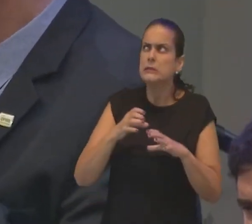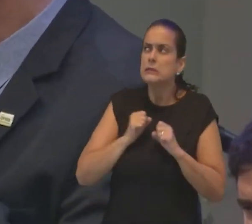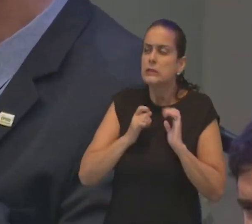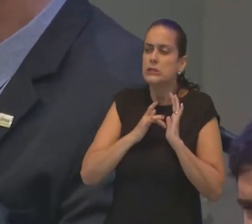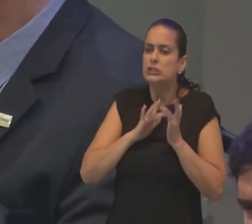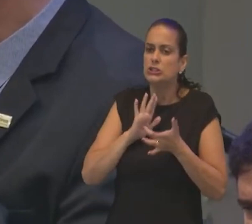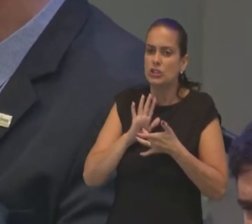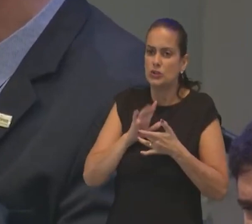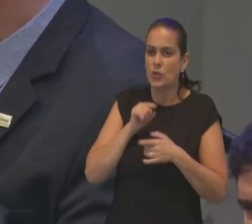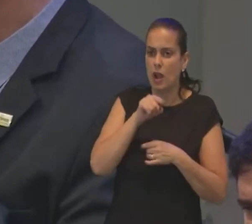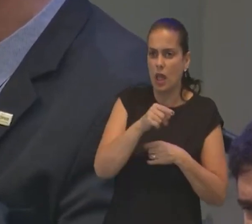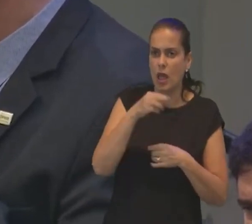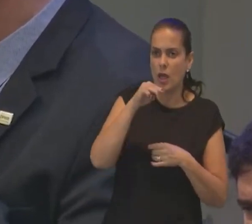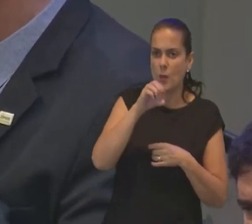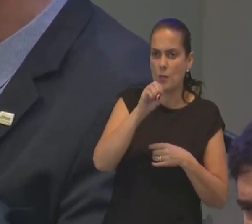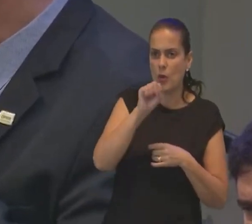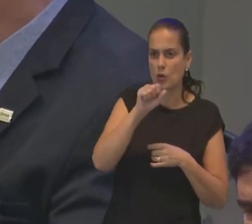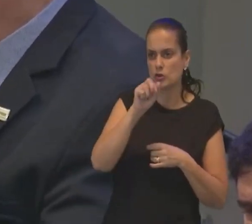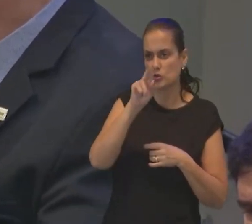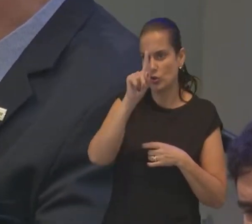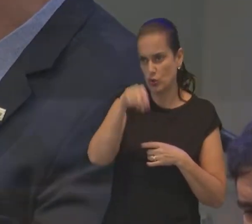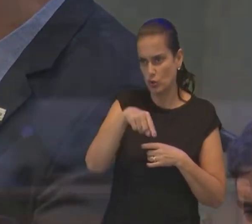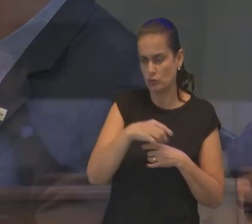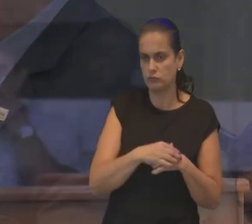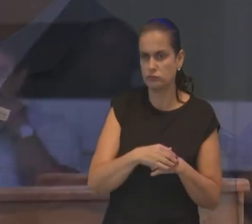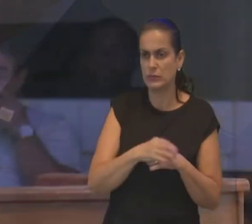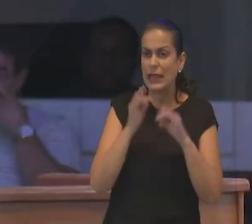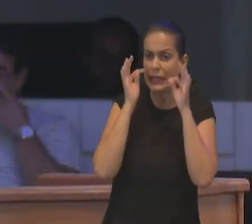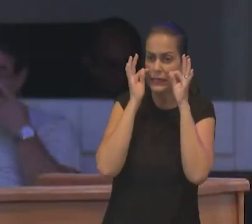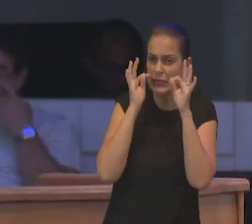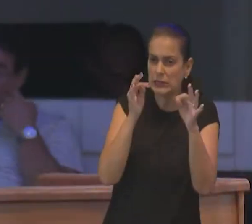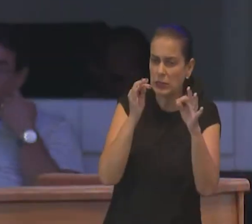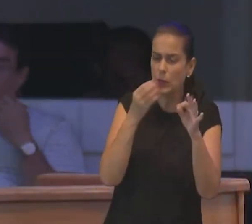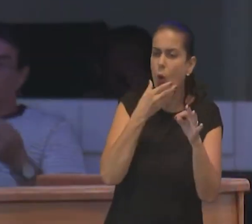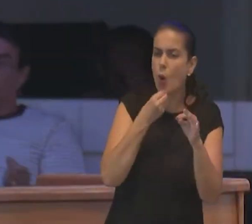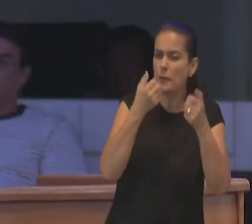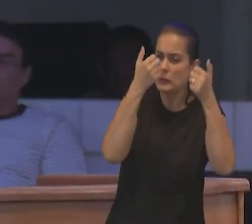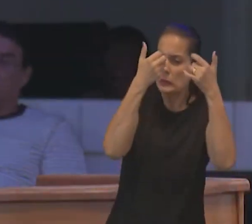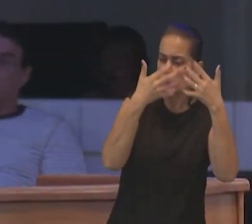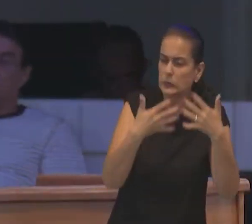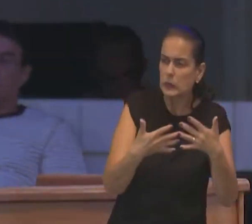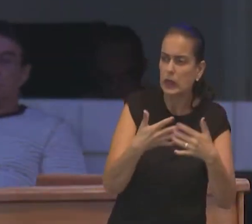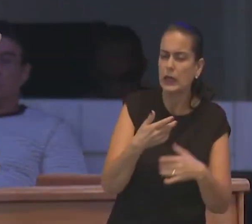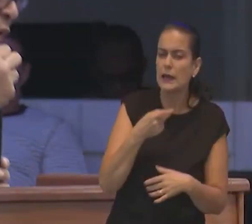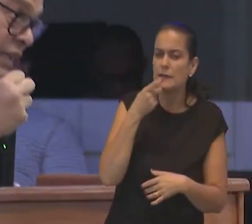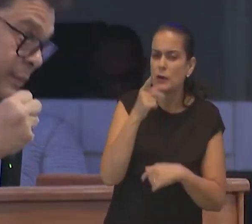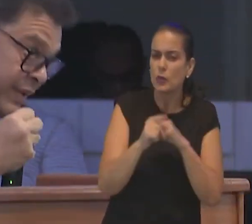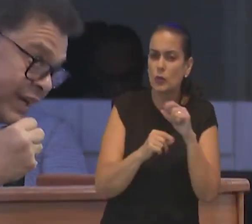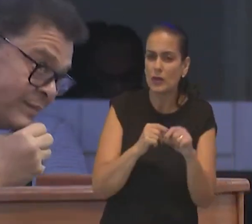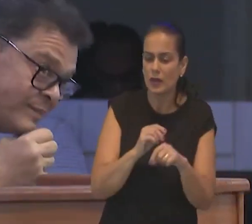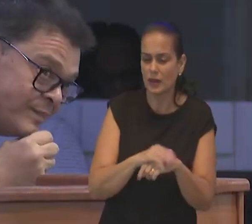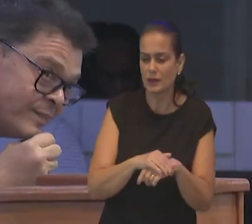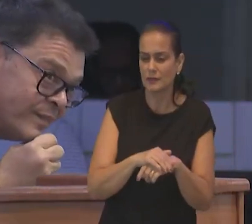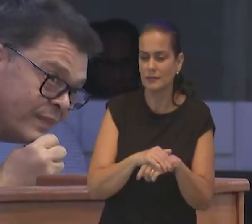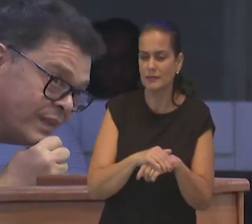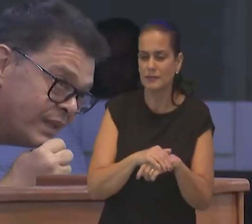Jesus em Mossoró. E ele conta no seu testemunho que falava pela boca da